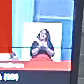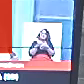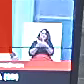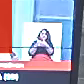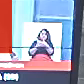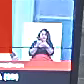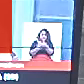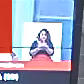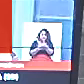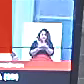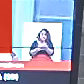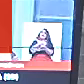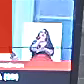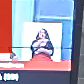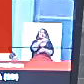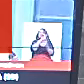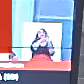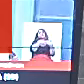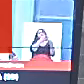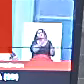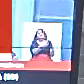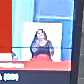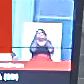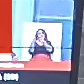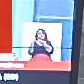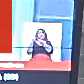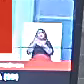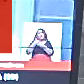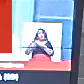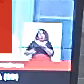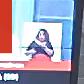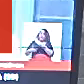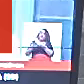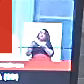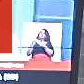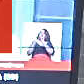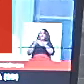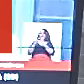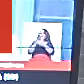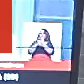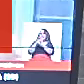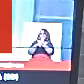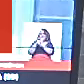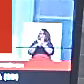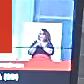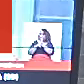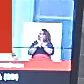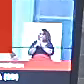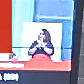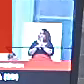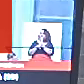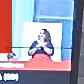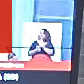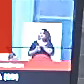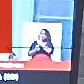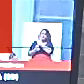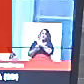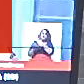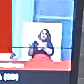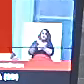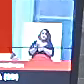assuma esse papel, como é com a CIPTEI. Quando eu apresentei o projeto aqui, doutor Maurício, ainda não estava como deputado, tomou posse nesse ano,